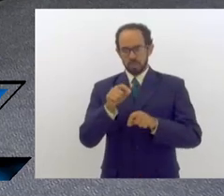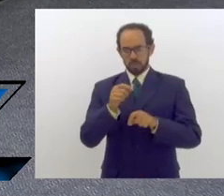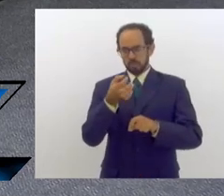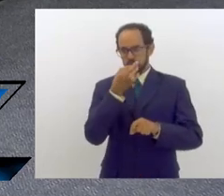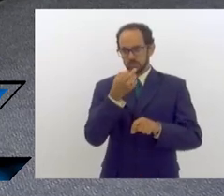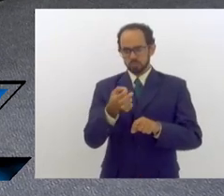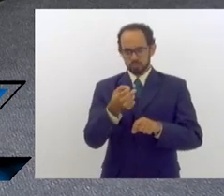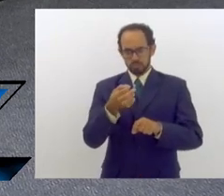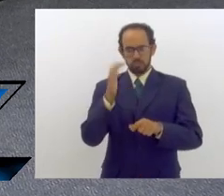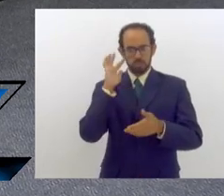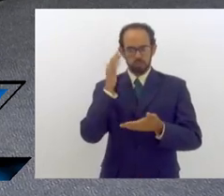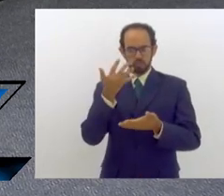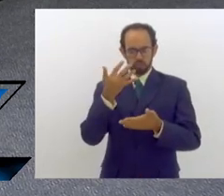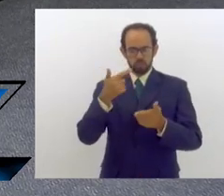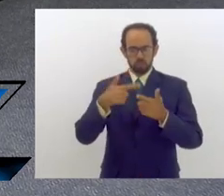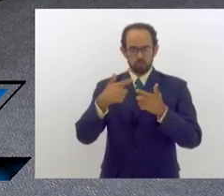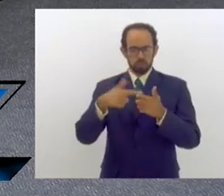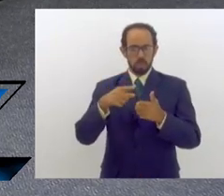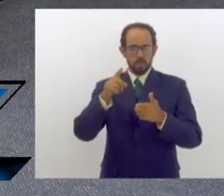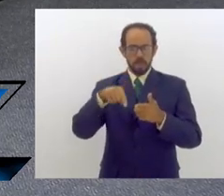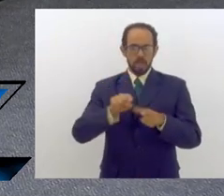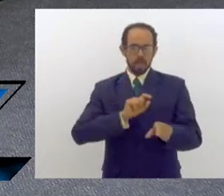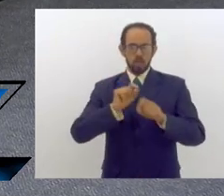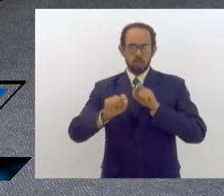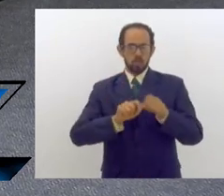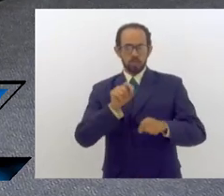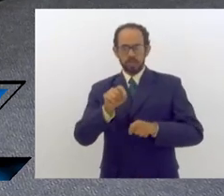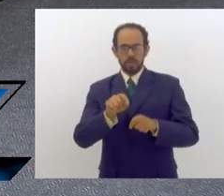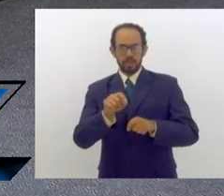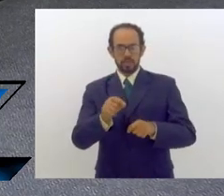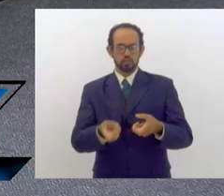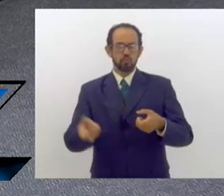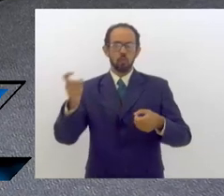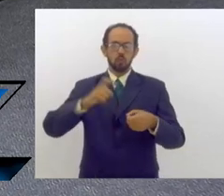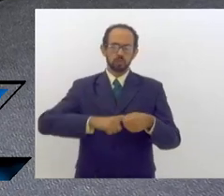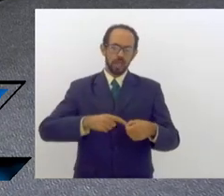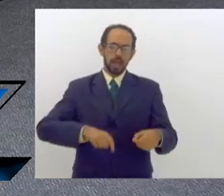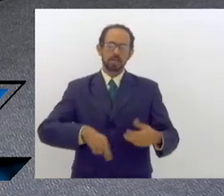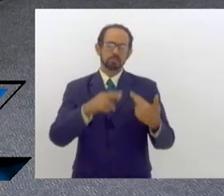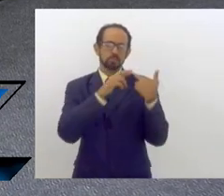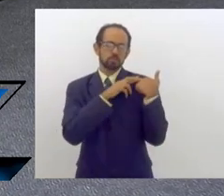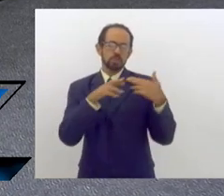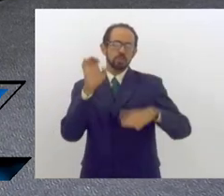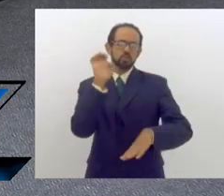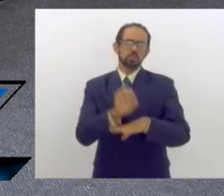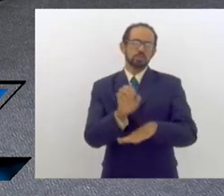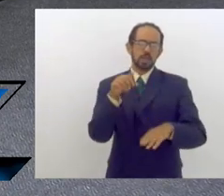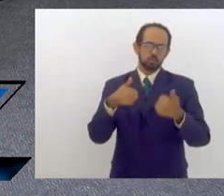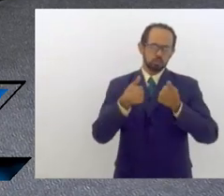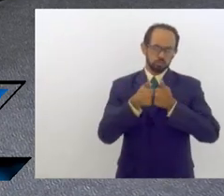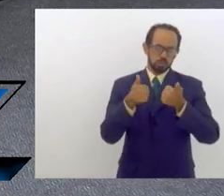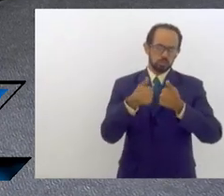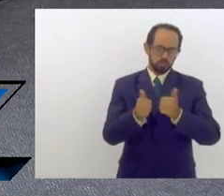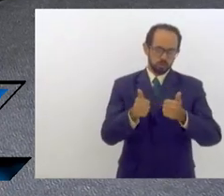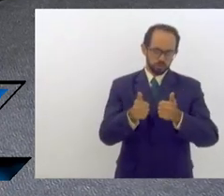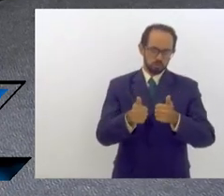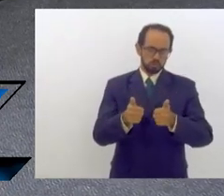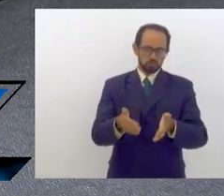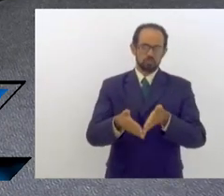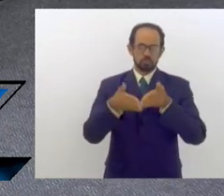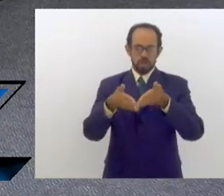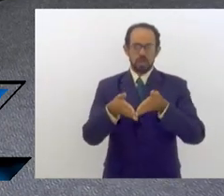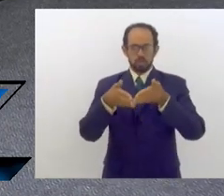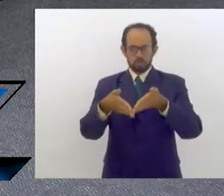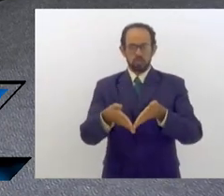a solução desse problema passa pelo processo de estatização do transporte o serviço de barcas para ser garantido